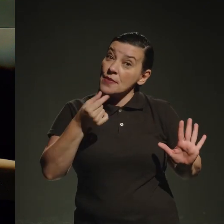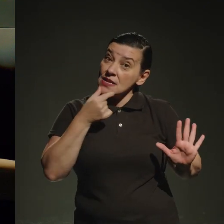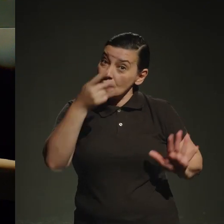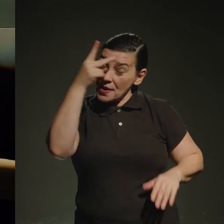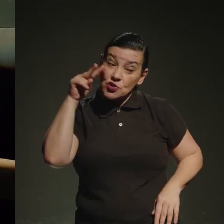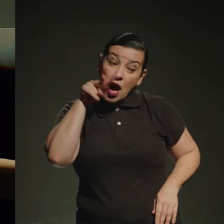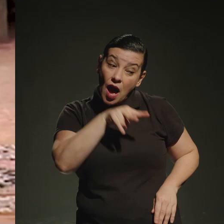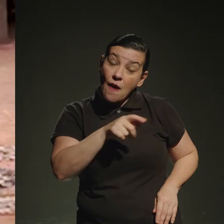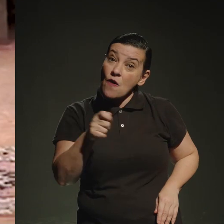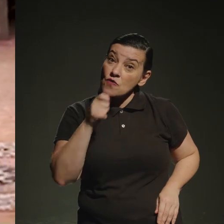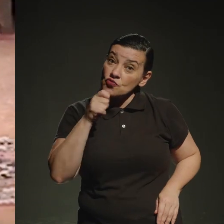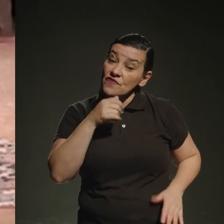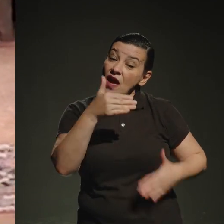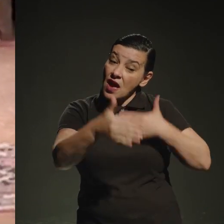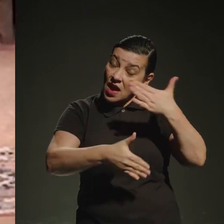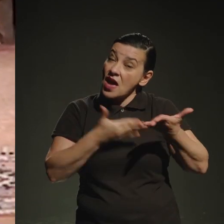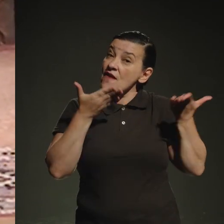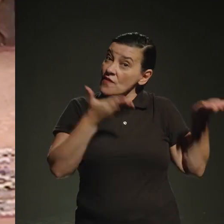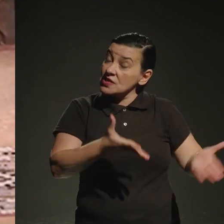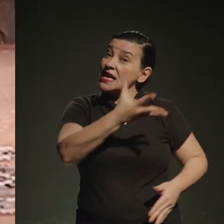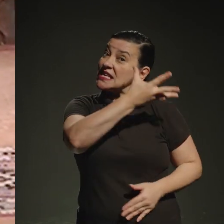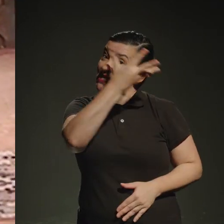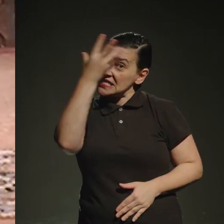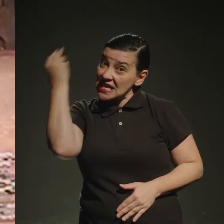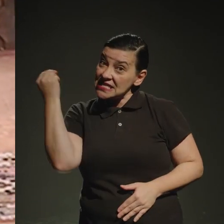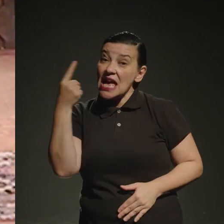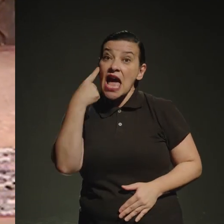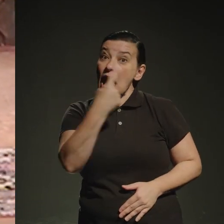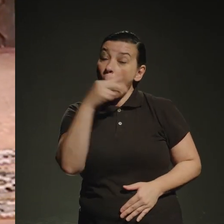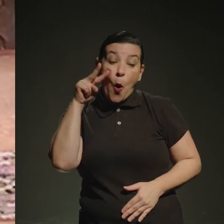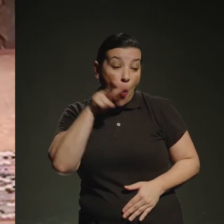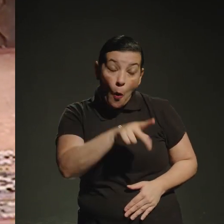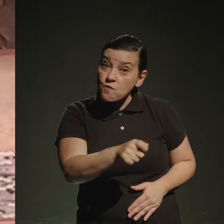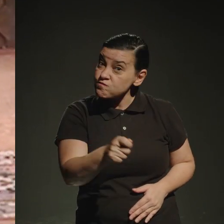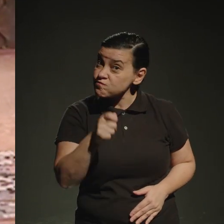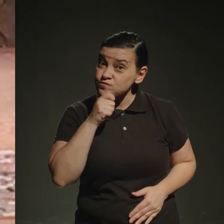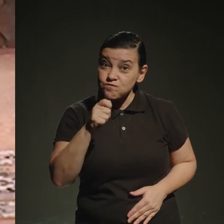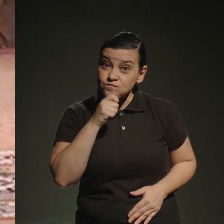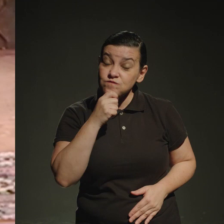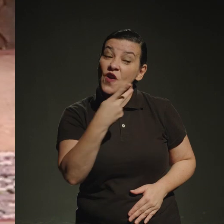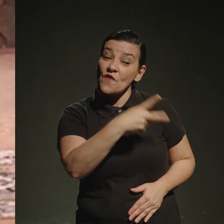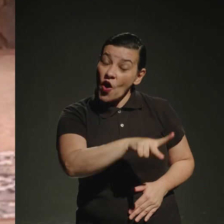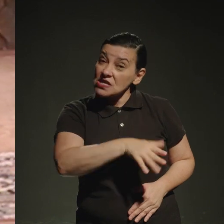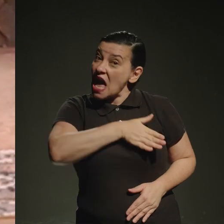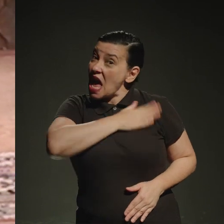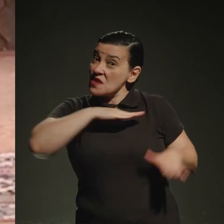é lembrado. Longe dos olhos, longe do coração. Pois